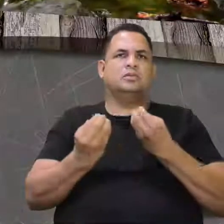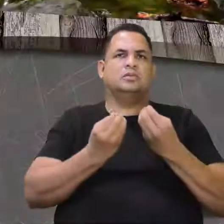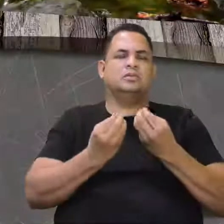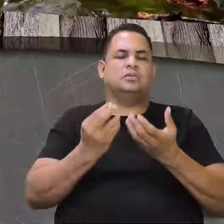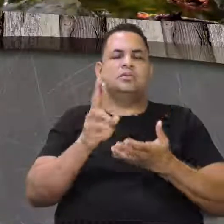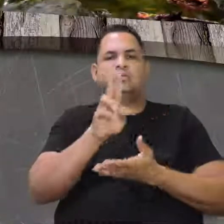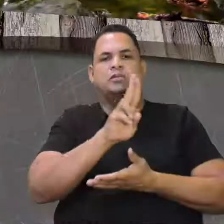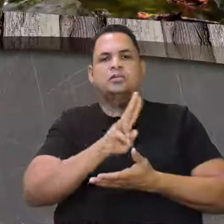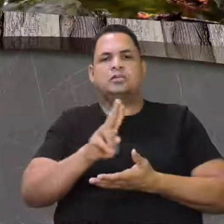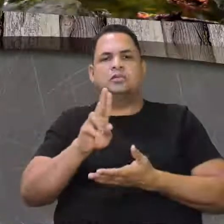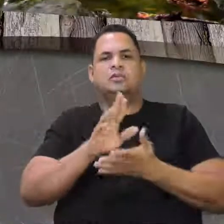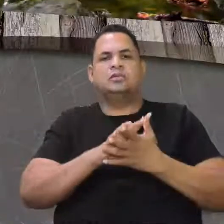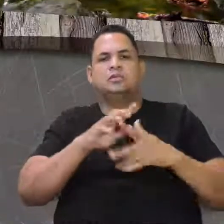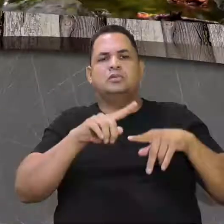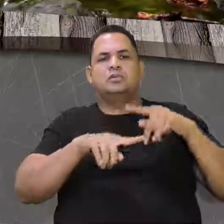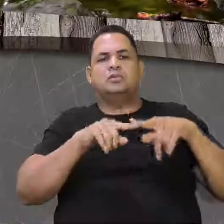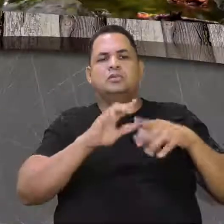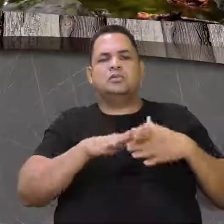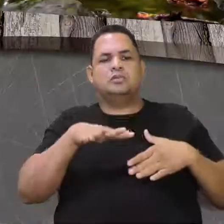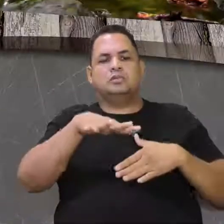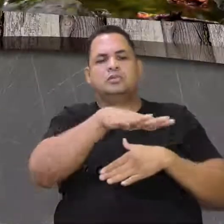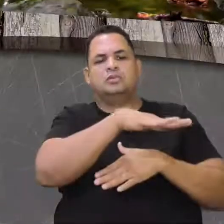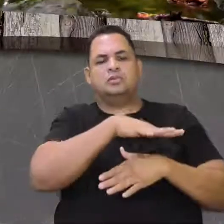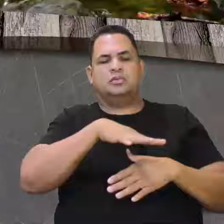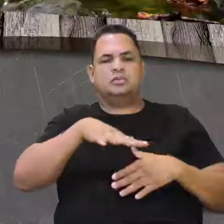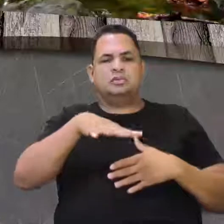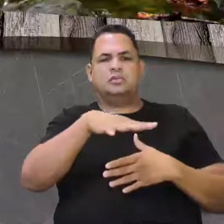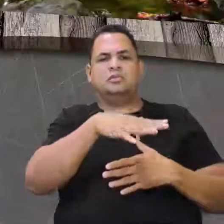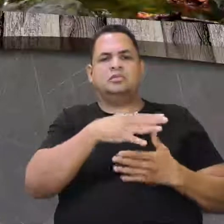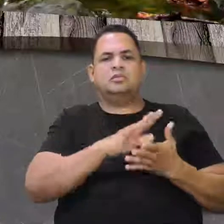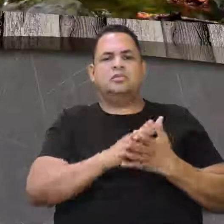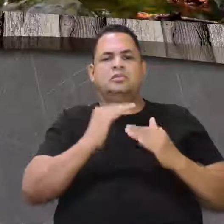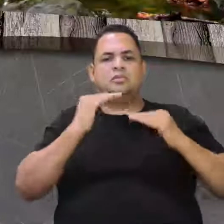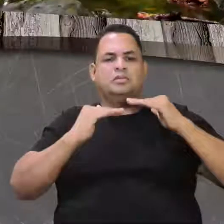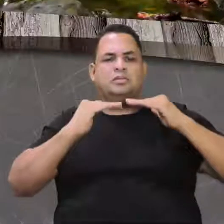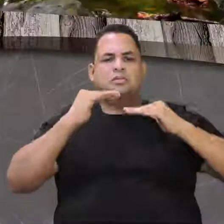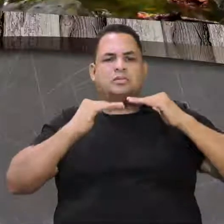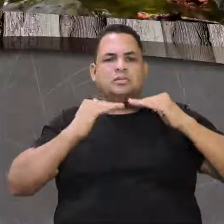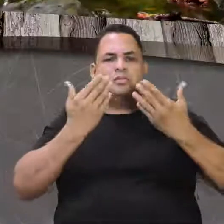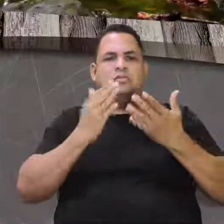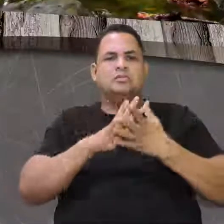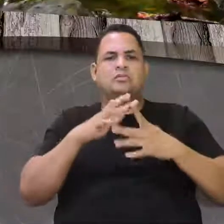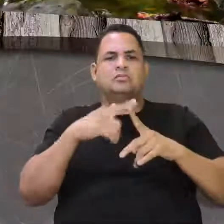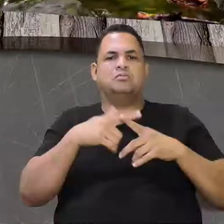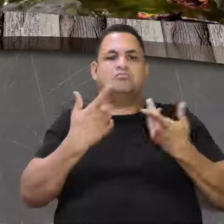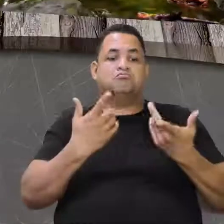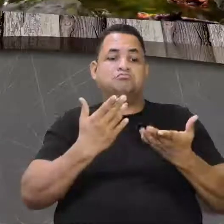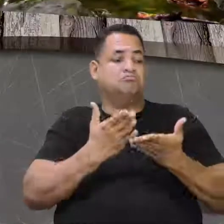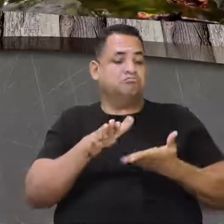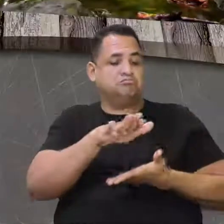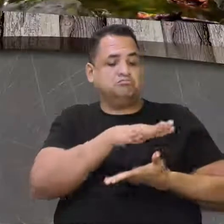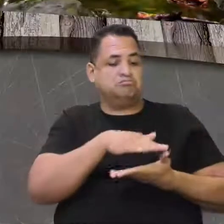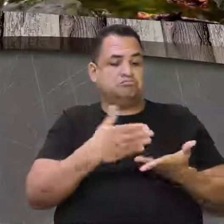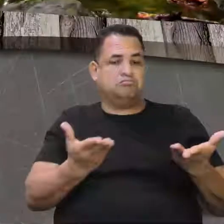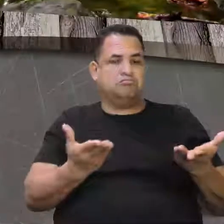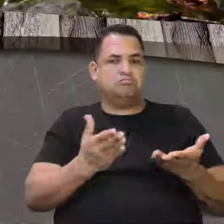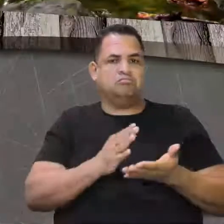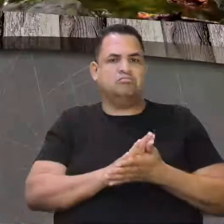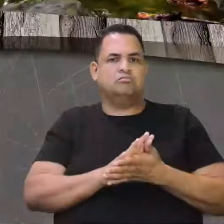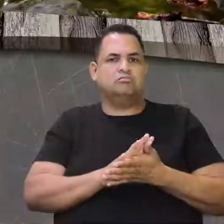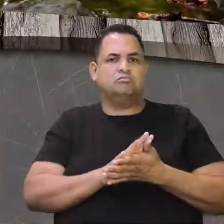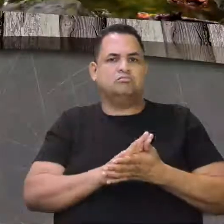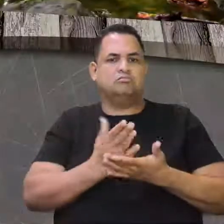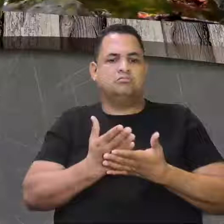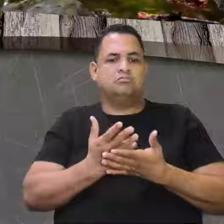como utilizar esses recursos do ambiente de forma equilibrada, porque eles estão até hoje ali. Não são eles